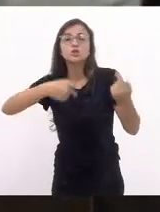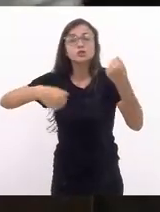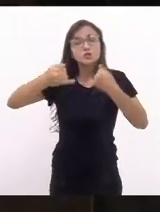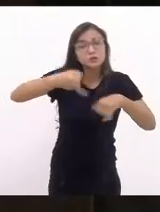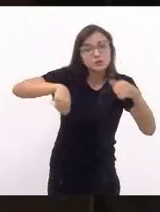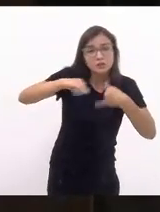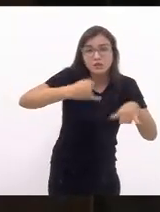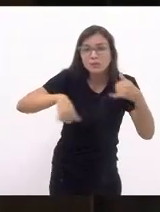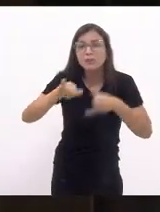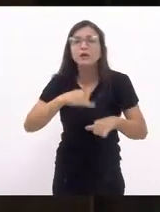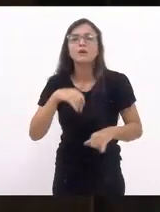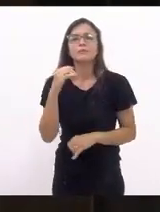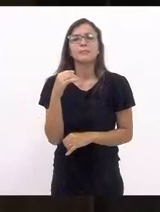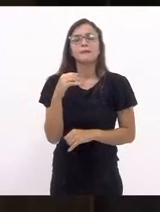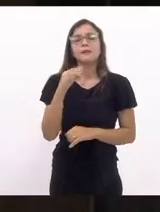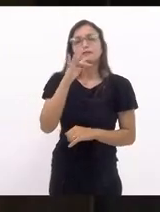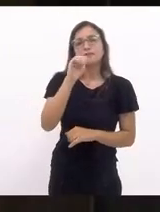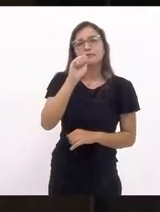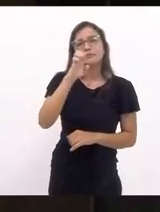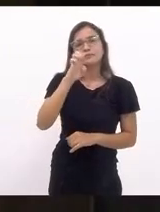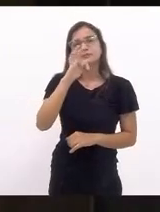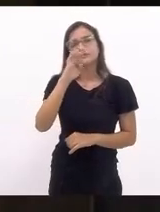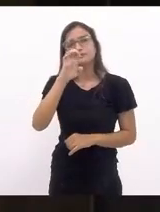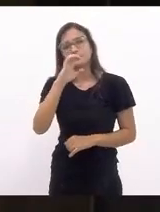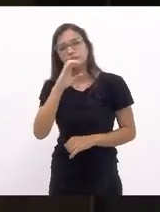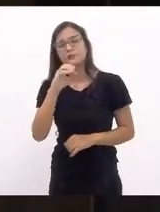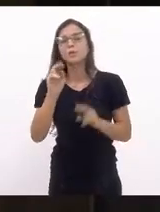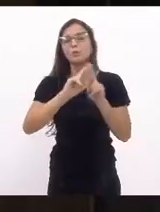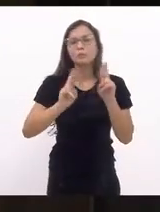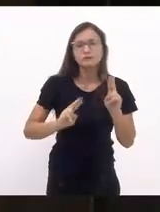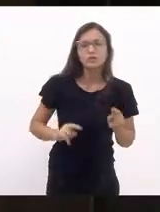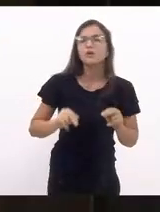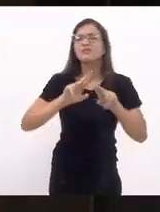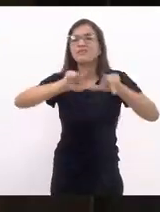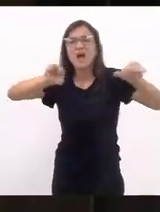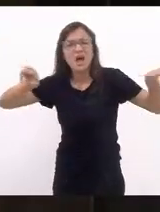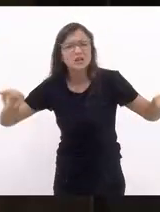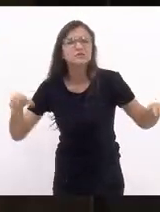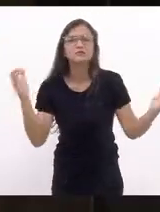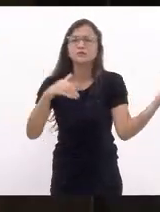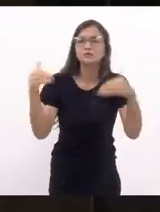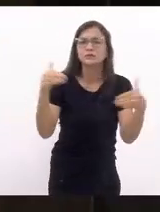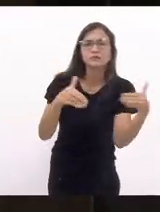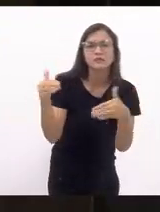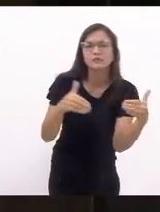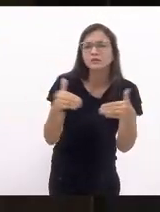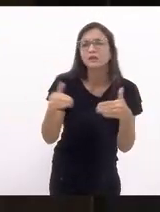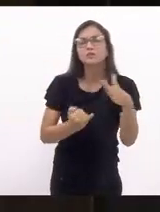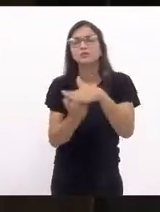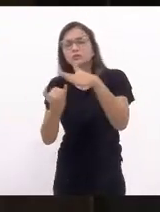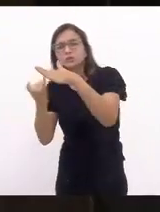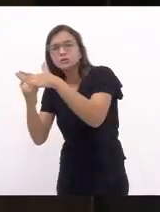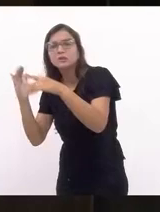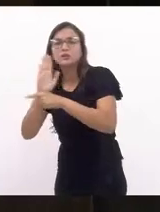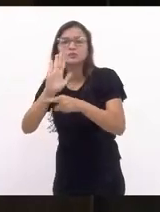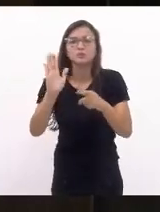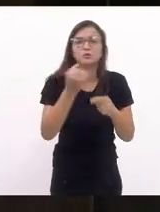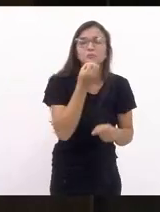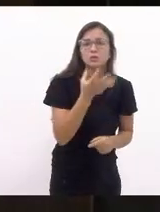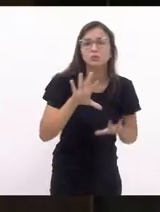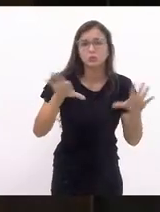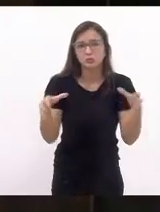indústria totalizando 64 entidades que atuam a partir da identificação de membros titulares e suplentes